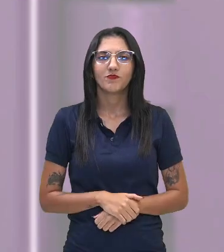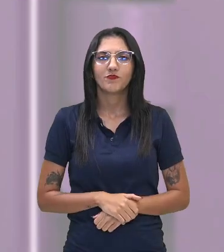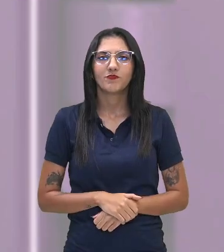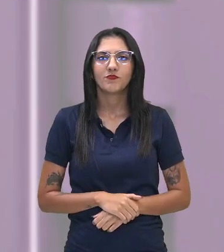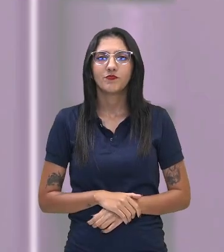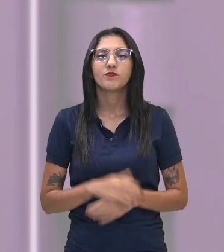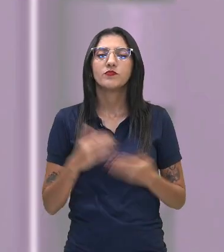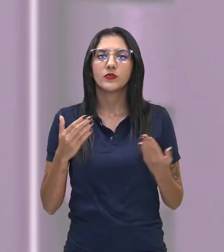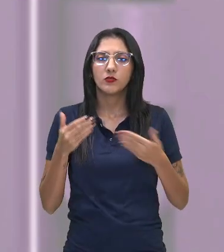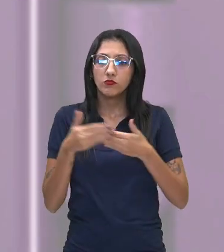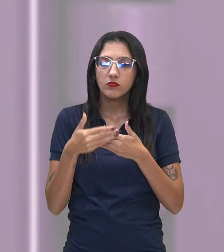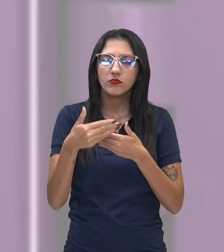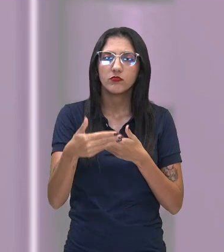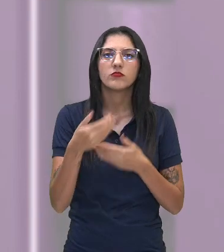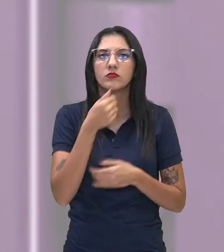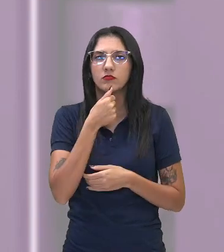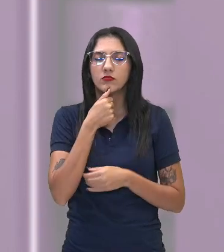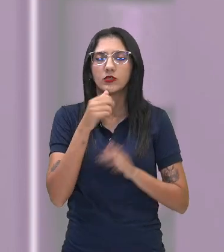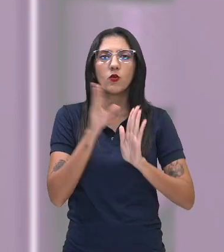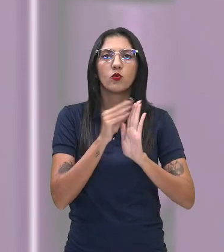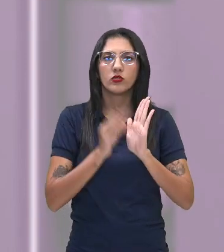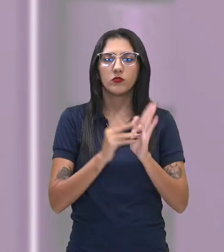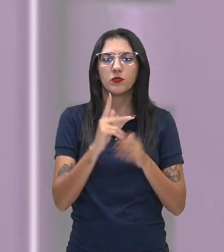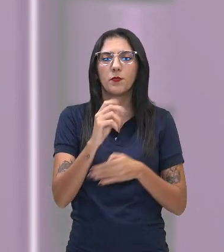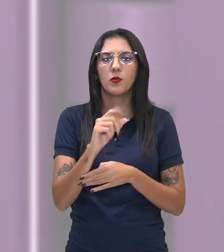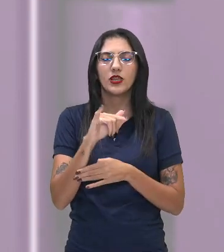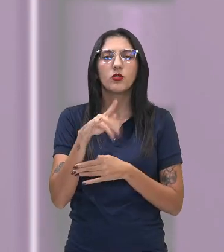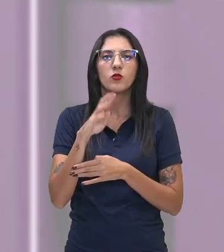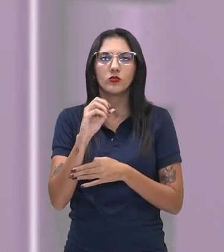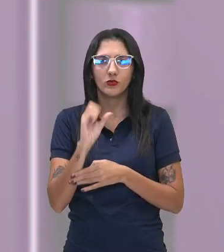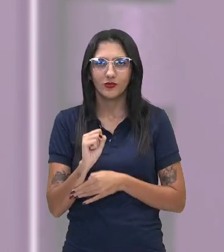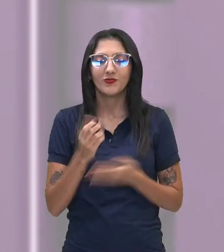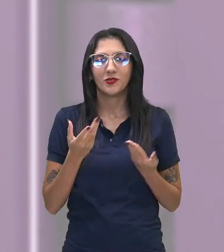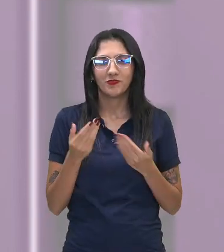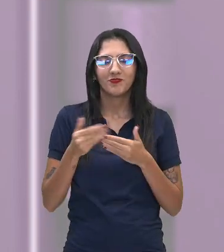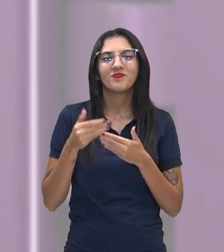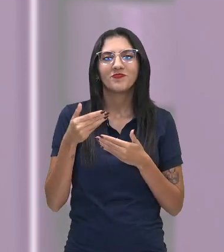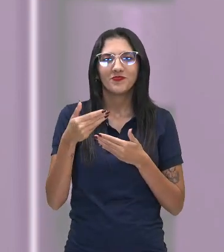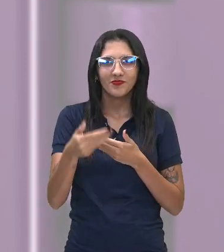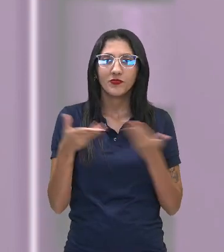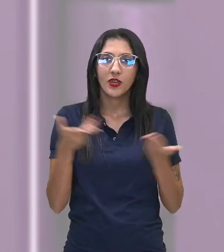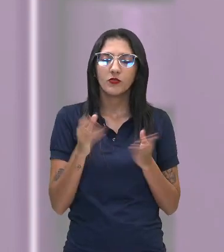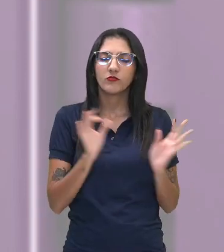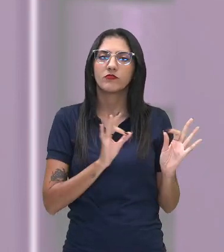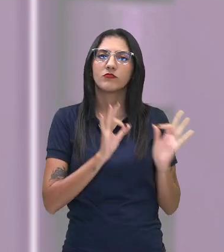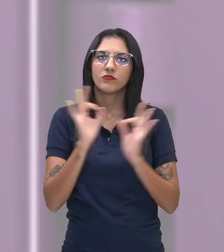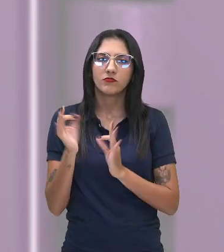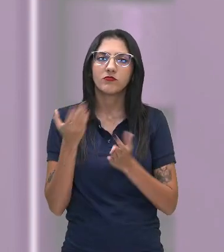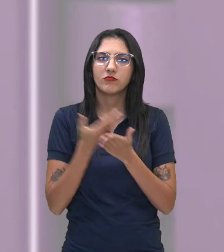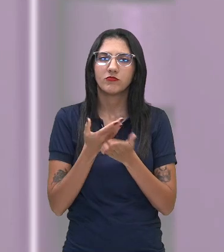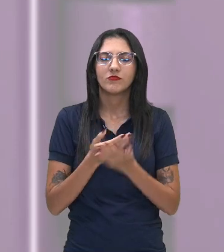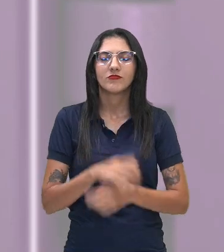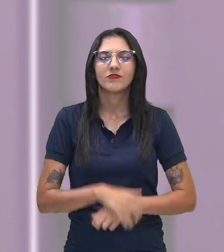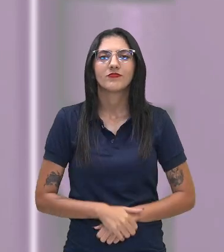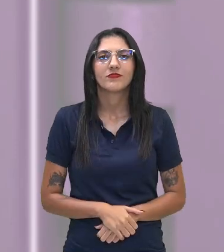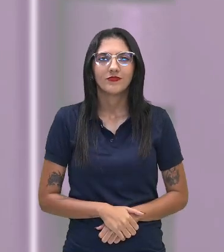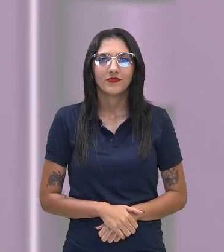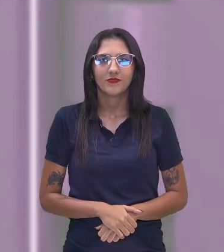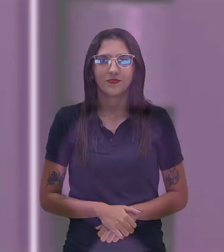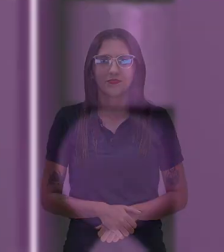continuar aprofundando o conteúdo de polígonos, beleza? Então, pegue seu caderno, pegue sua caneta e vamos para